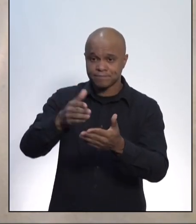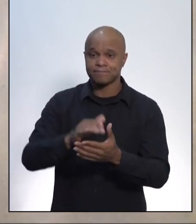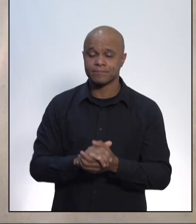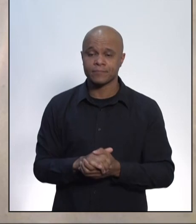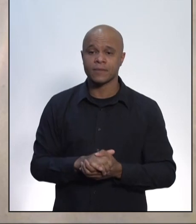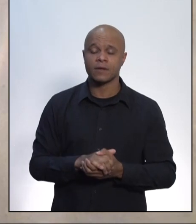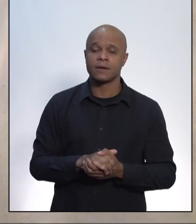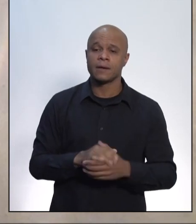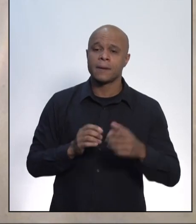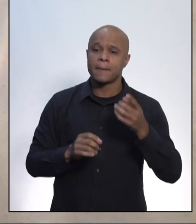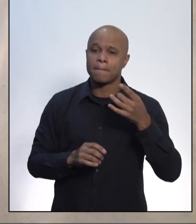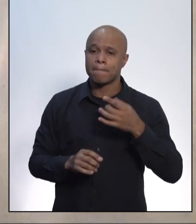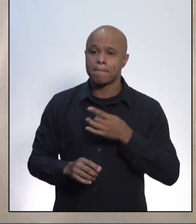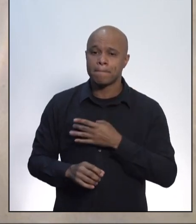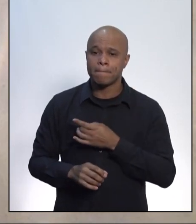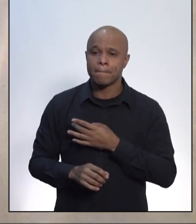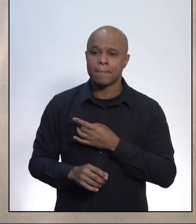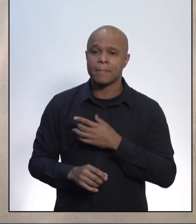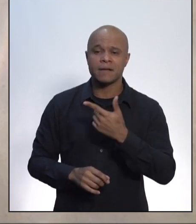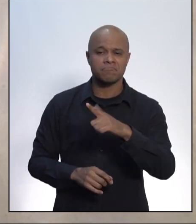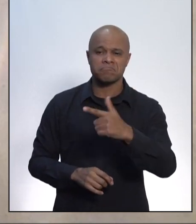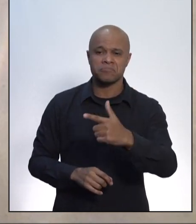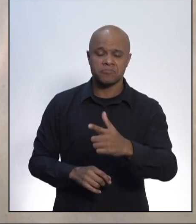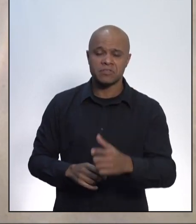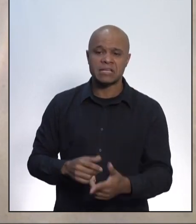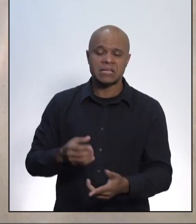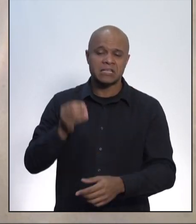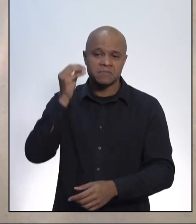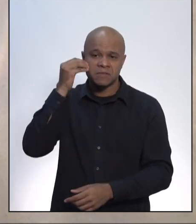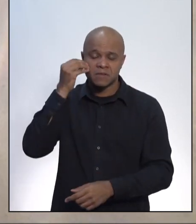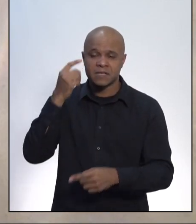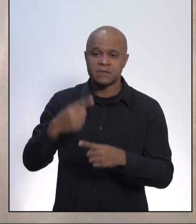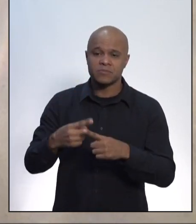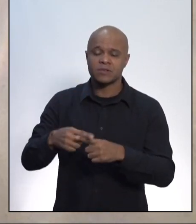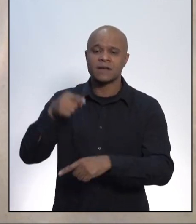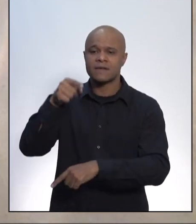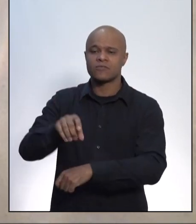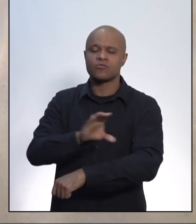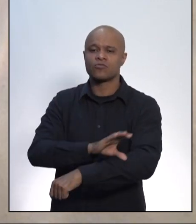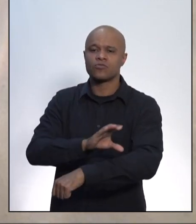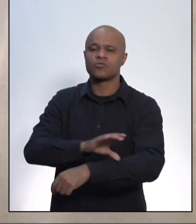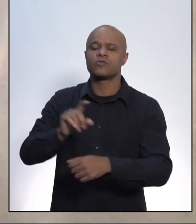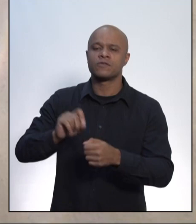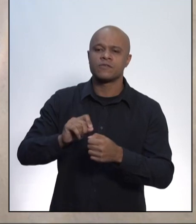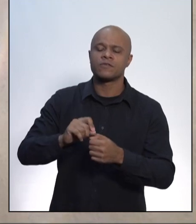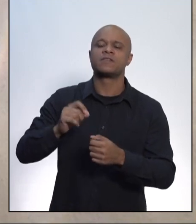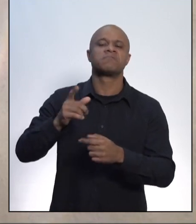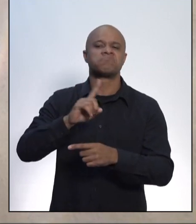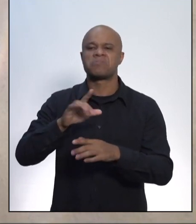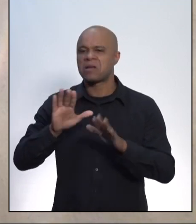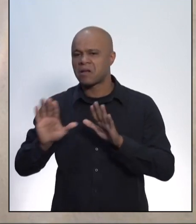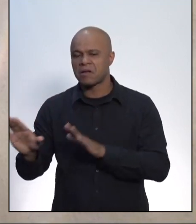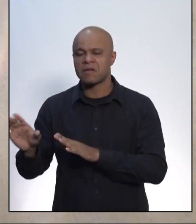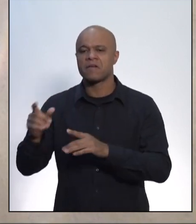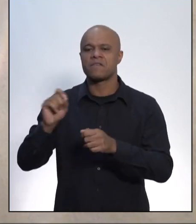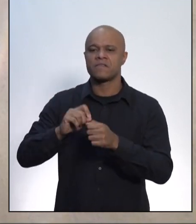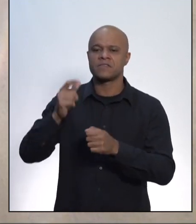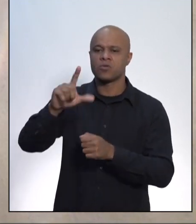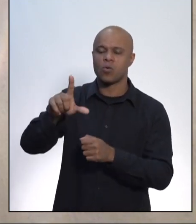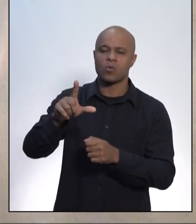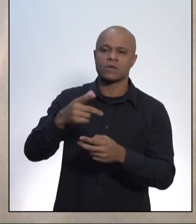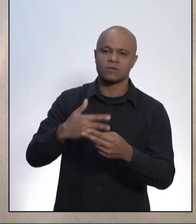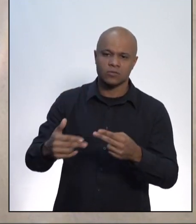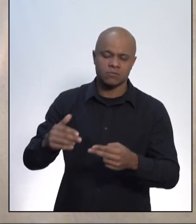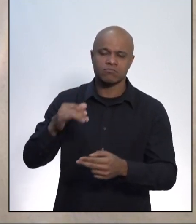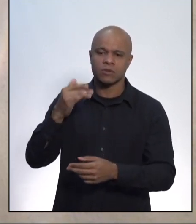tenha medo de experimentar e falar depois, olha, eu fiz esse curso e não é isso que eu quero, vou fazer uma outra coisa. As pessoas, eu falo uma